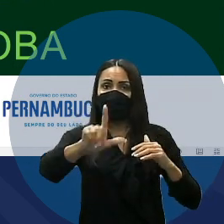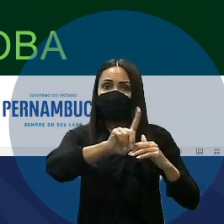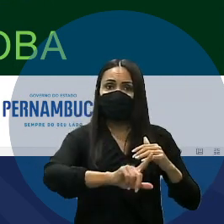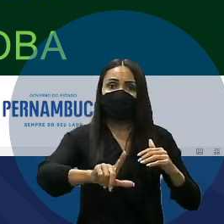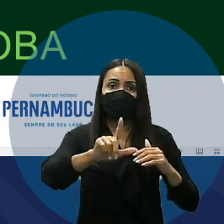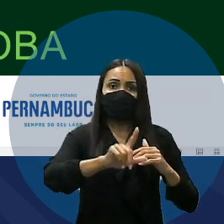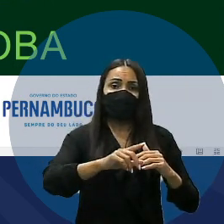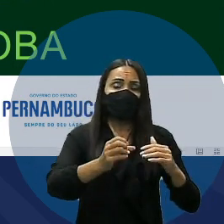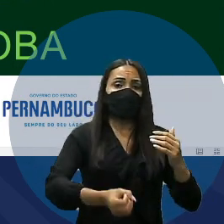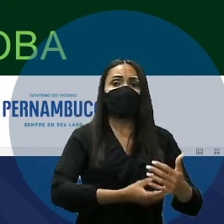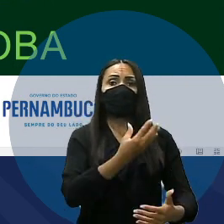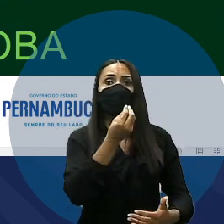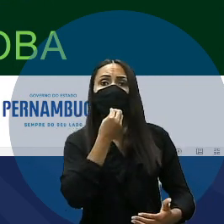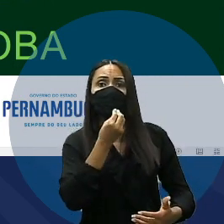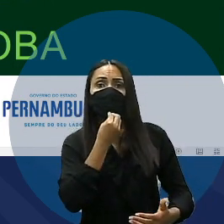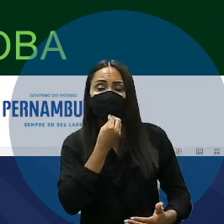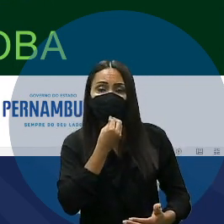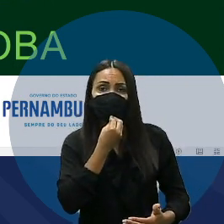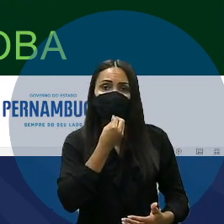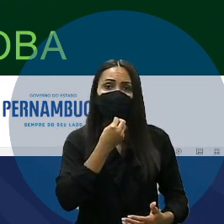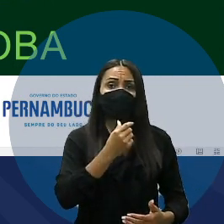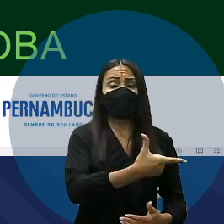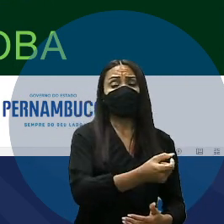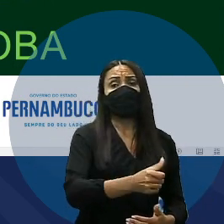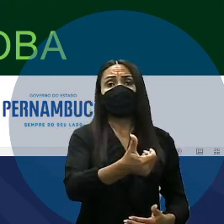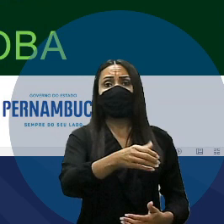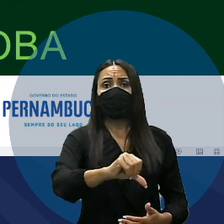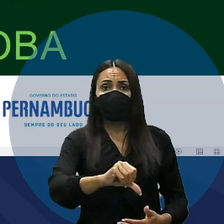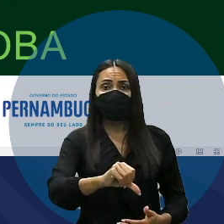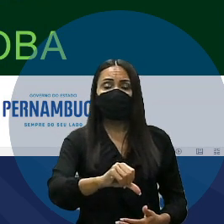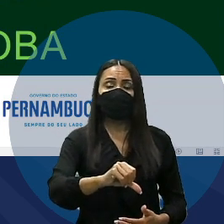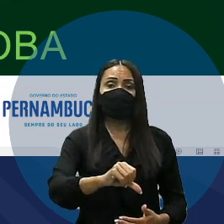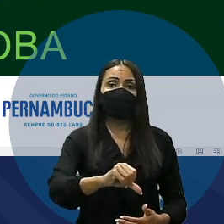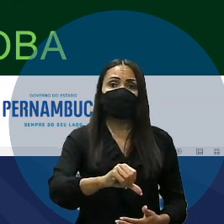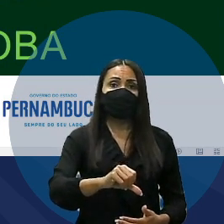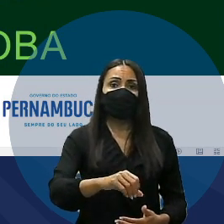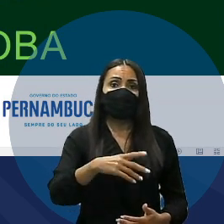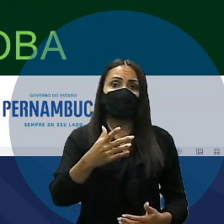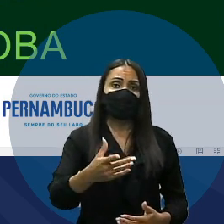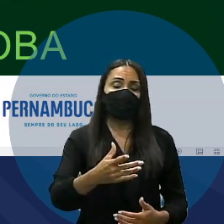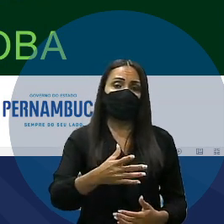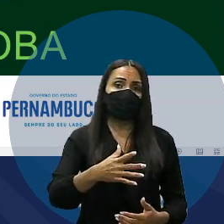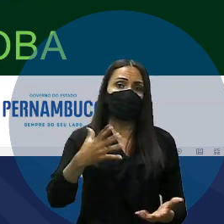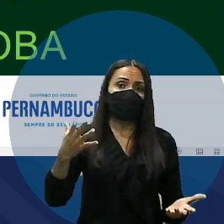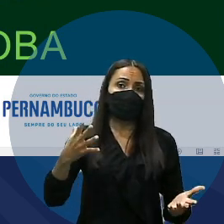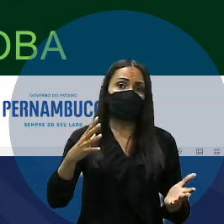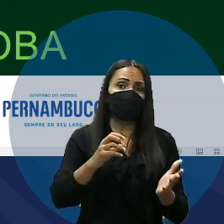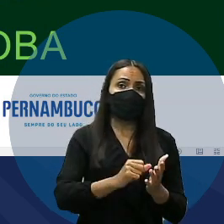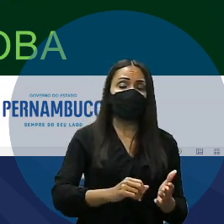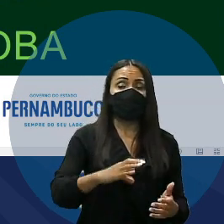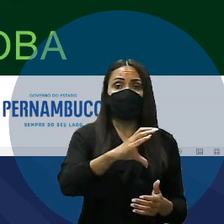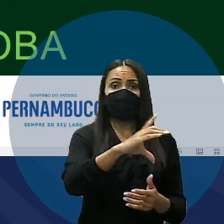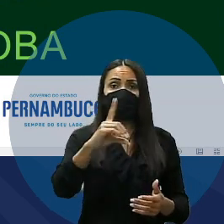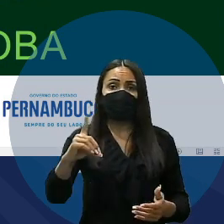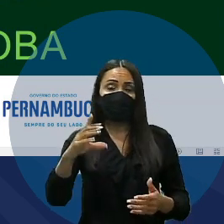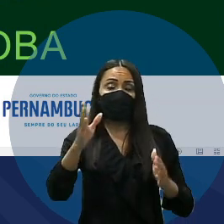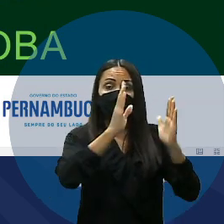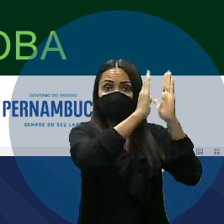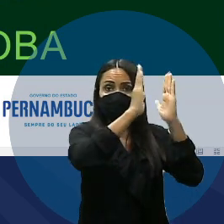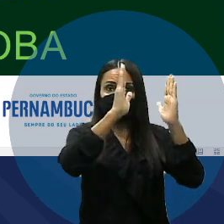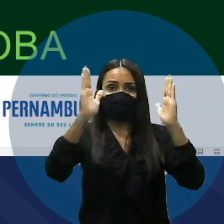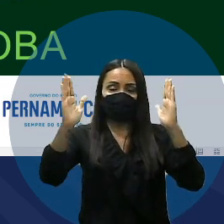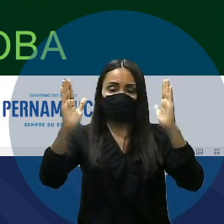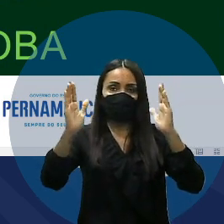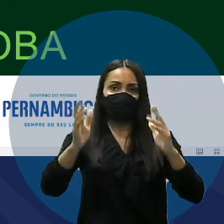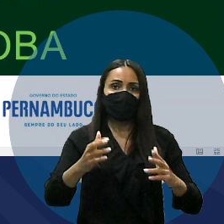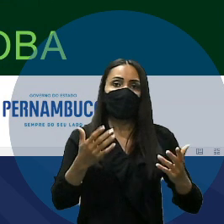surgiu a oportunidade, em 2019, de assumir a coordenação da nossa biblioteca. E aí